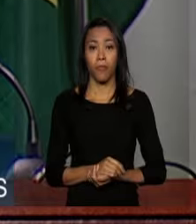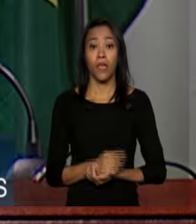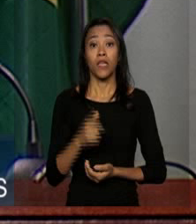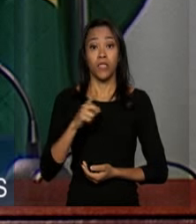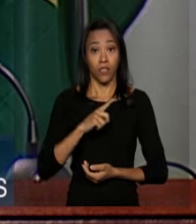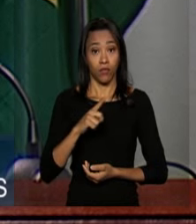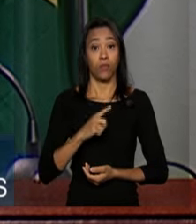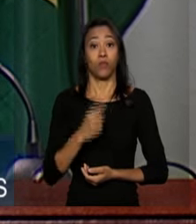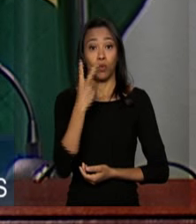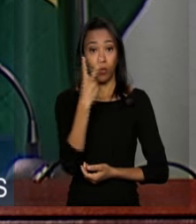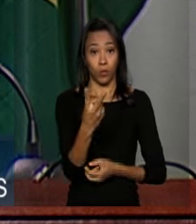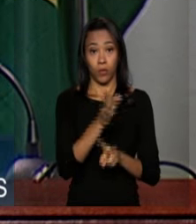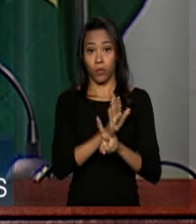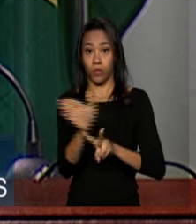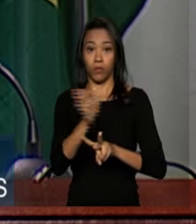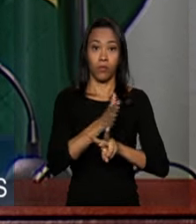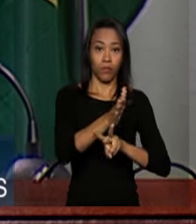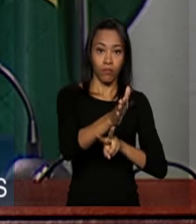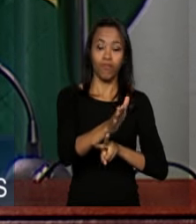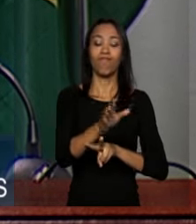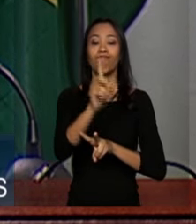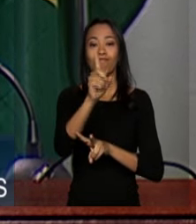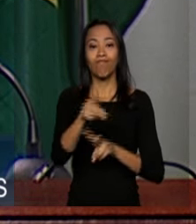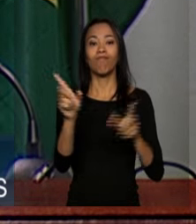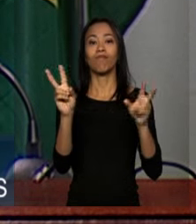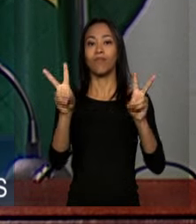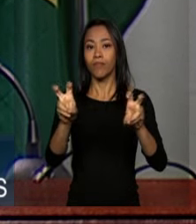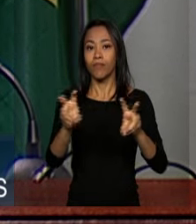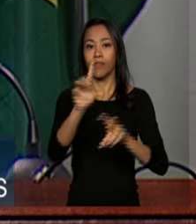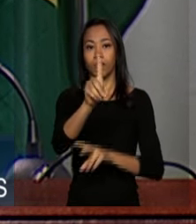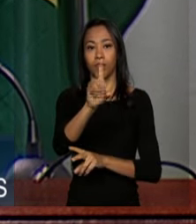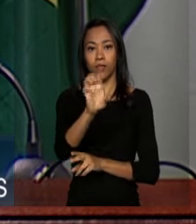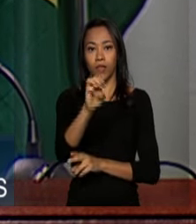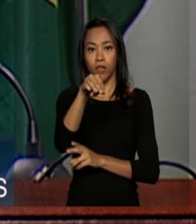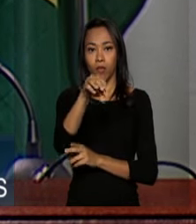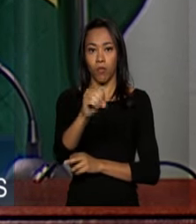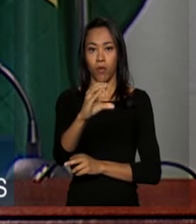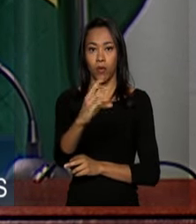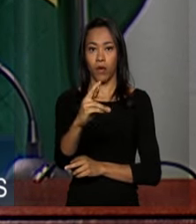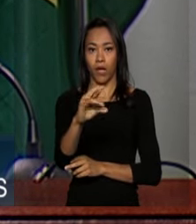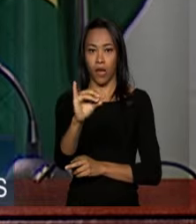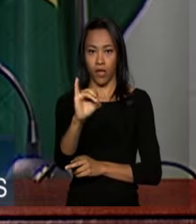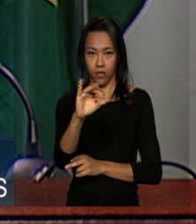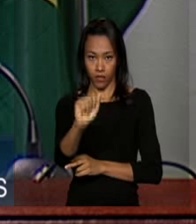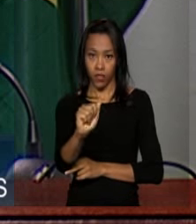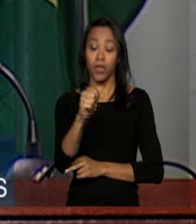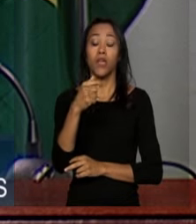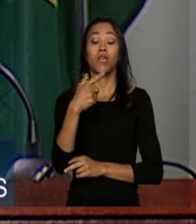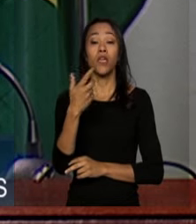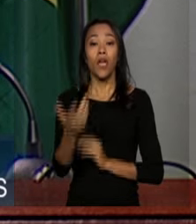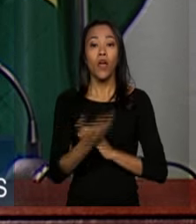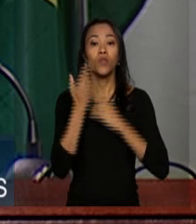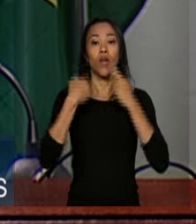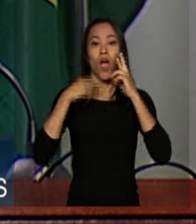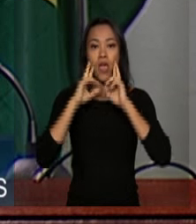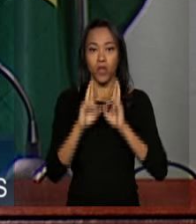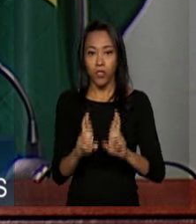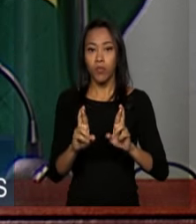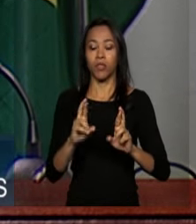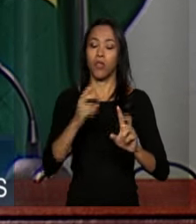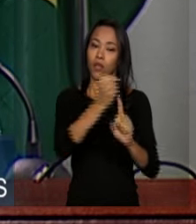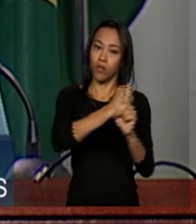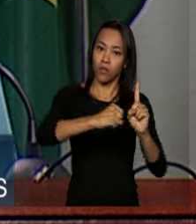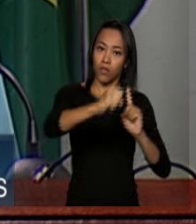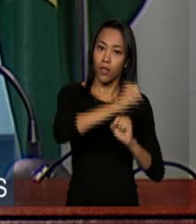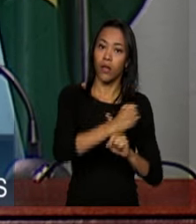duas faces da democracia que nos impõem respeitar a diversidade de nossas sociedades e respeitar